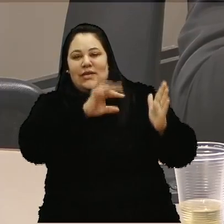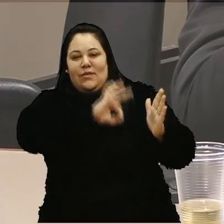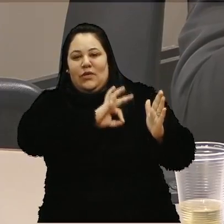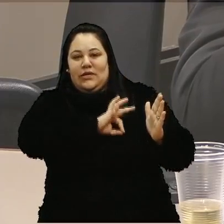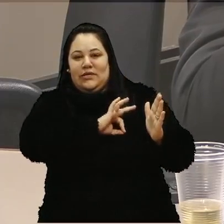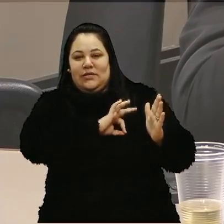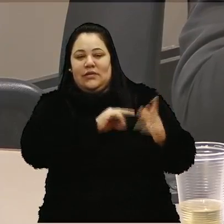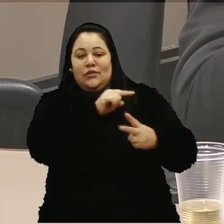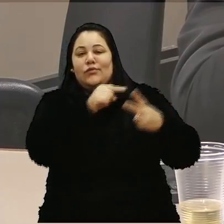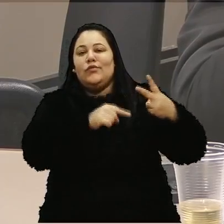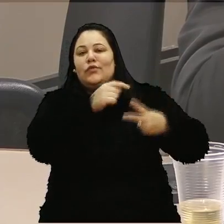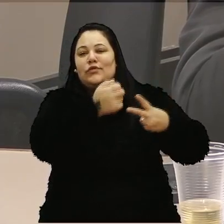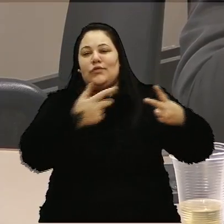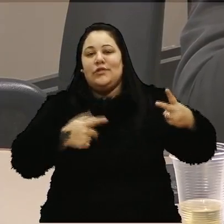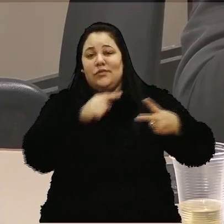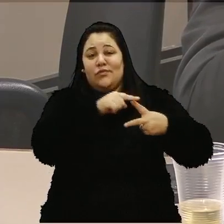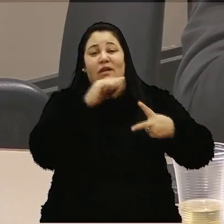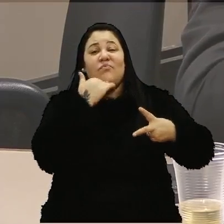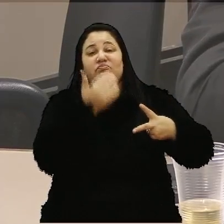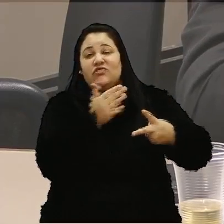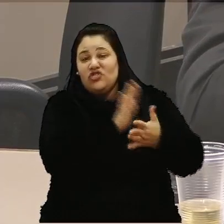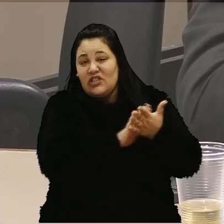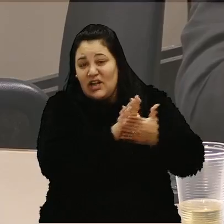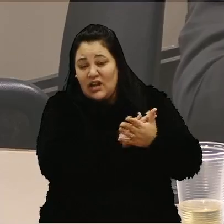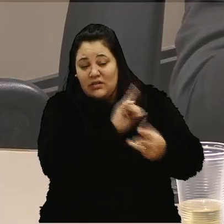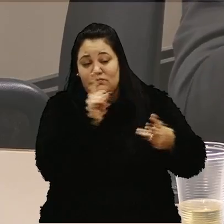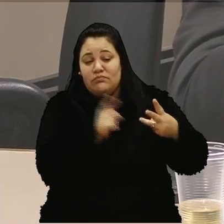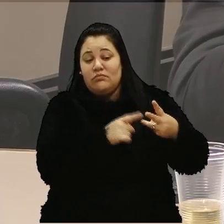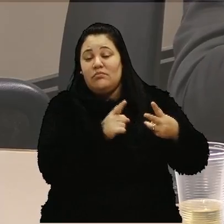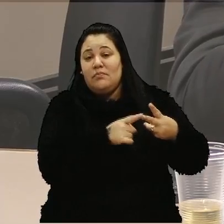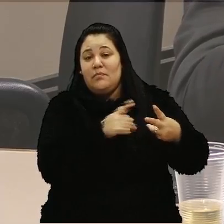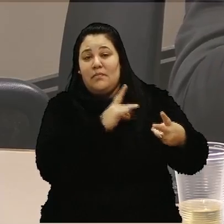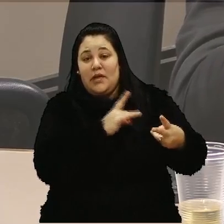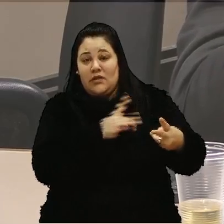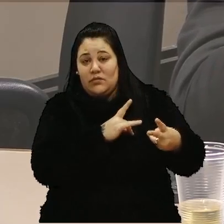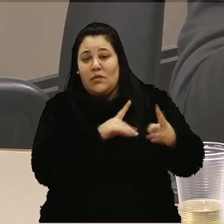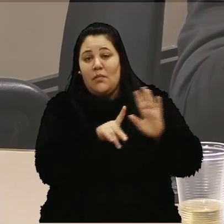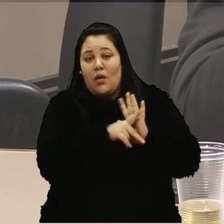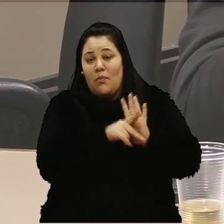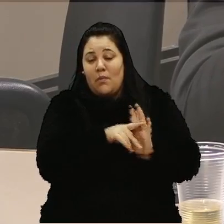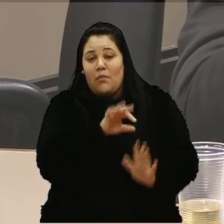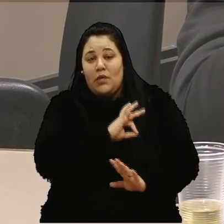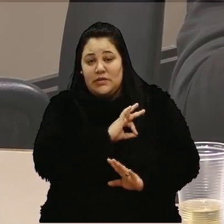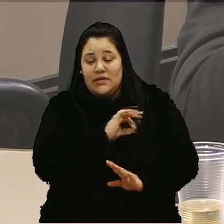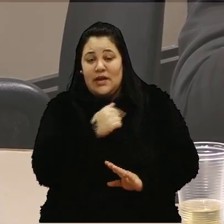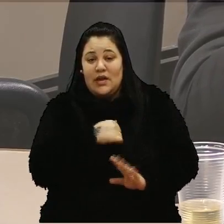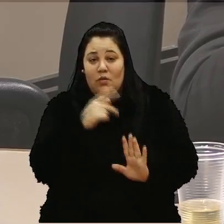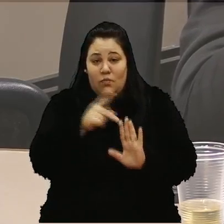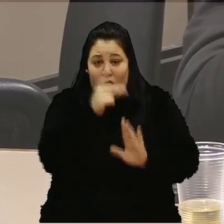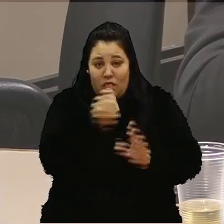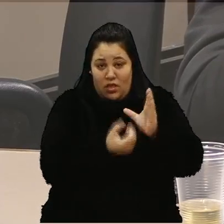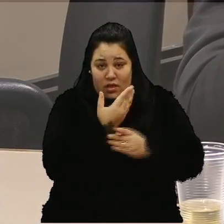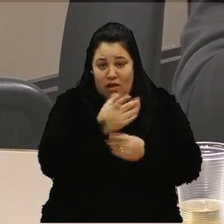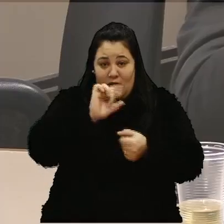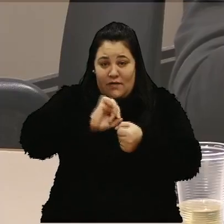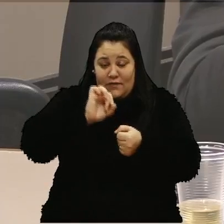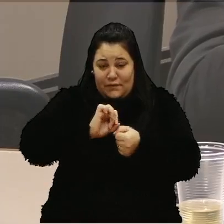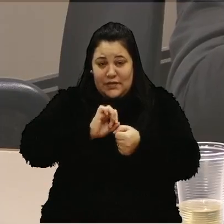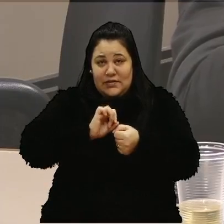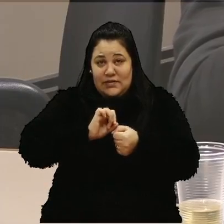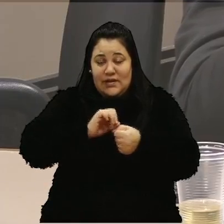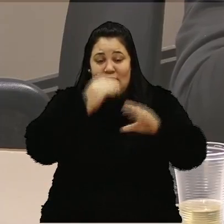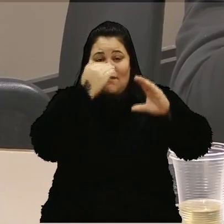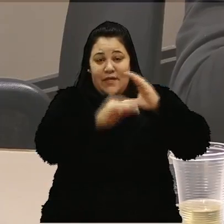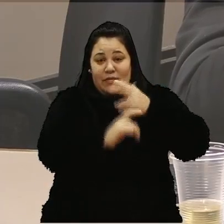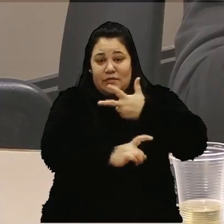Um acha que não vai dar em nada, e o outro por medo, né, da própria segurança. Quando eu protocolei como suplente ali uma indicação para o executivo para ter o